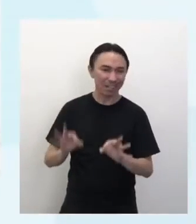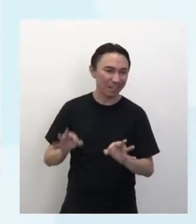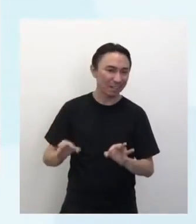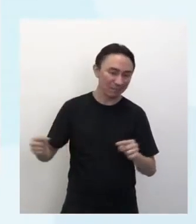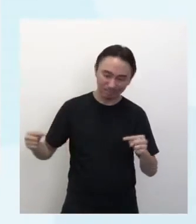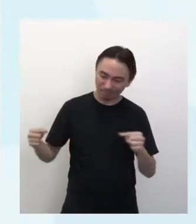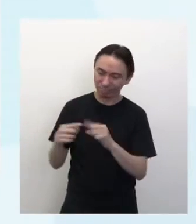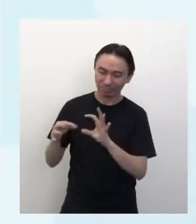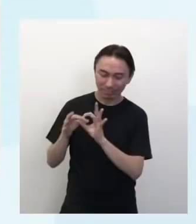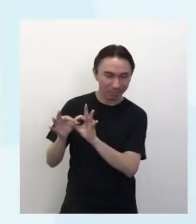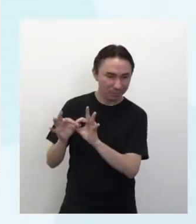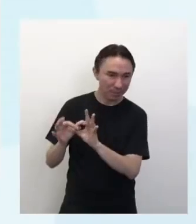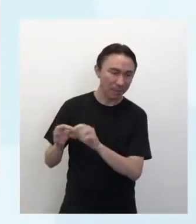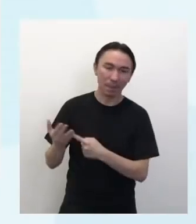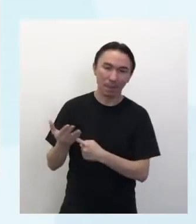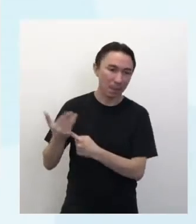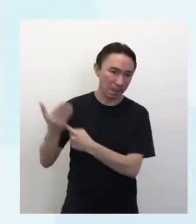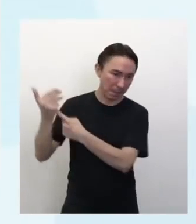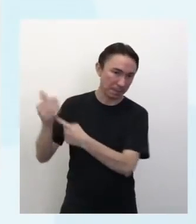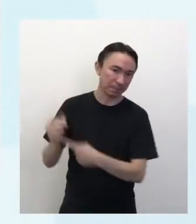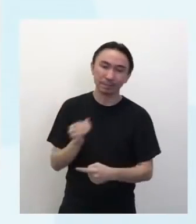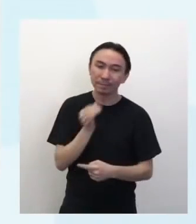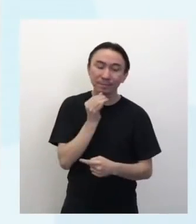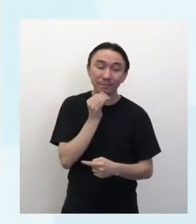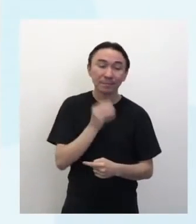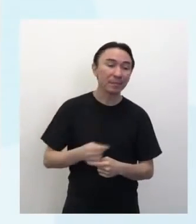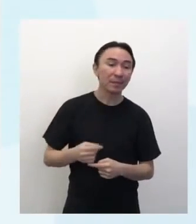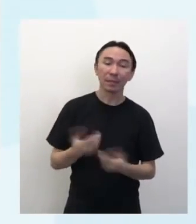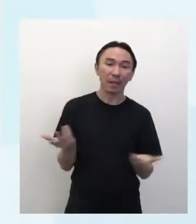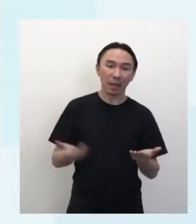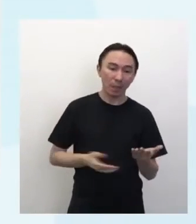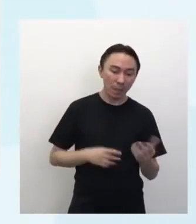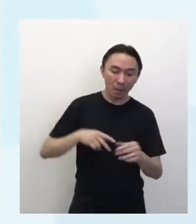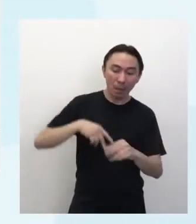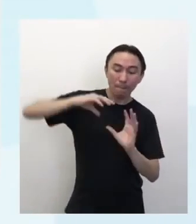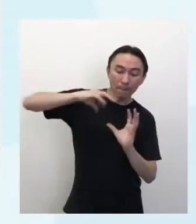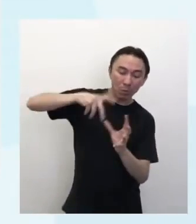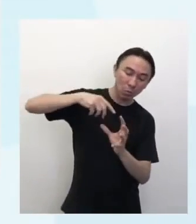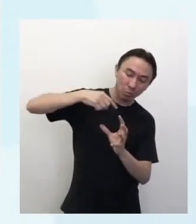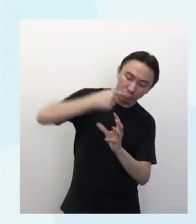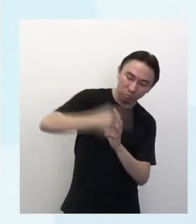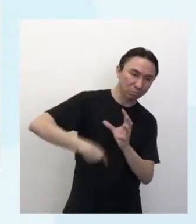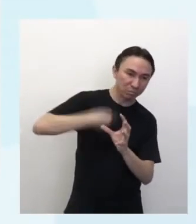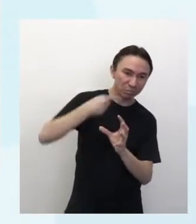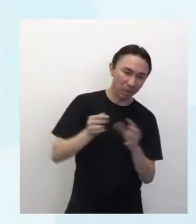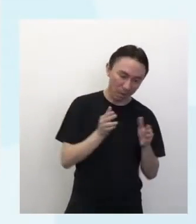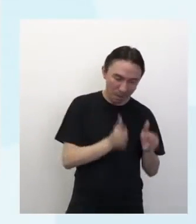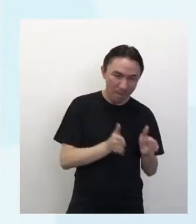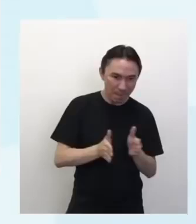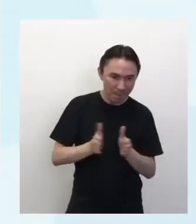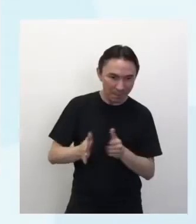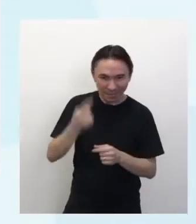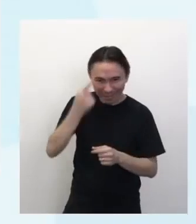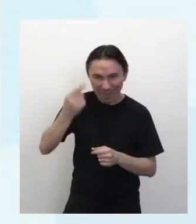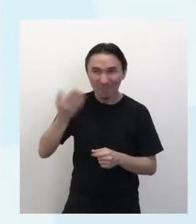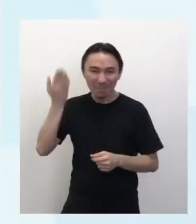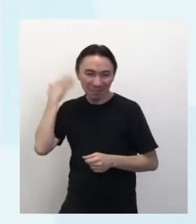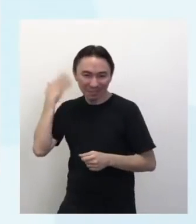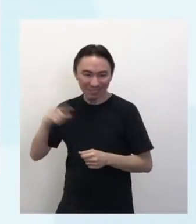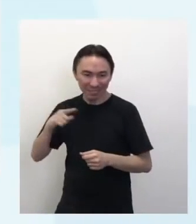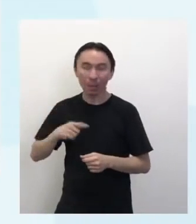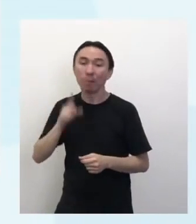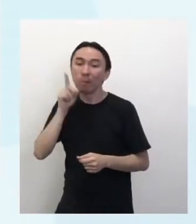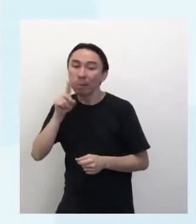as alterações do mundo, começando aí com a nova ordem mundial. Lembra que a gente viu a bipolarização entre Estados Unidos e